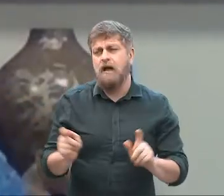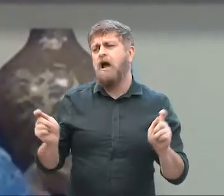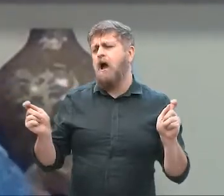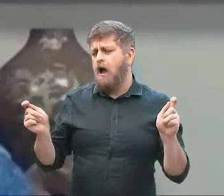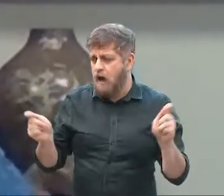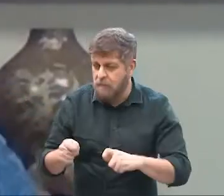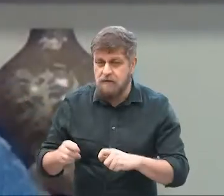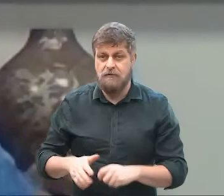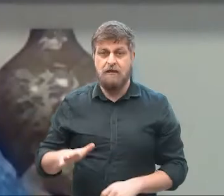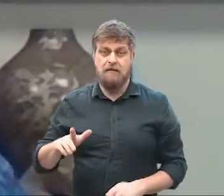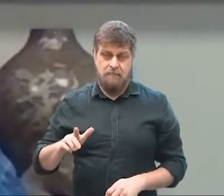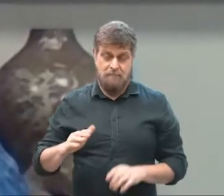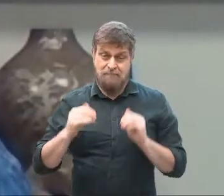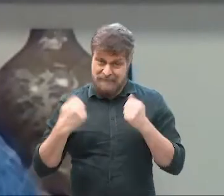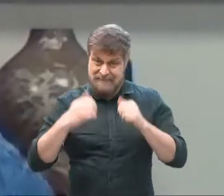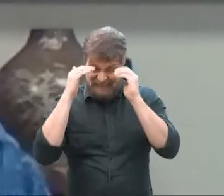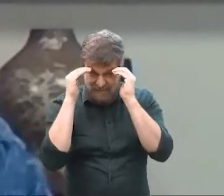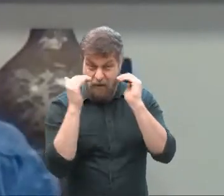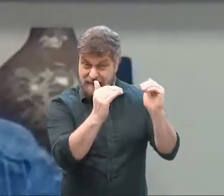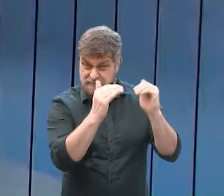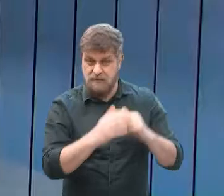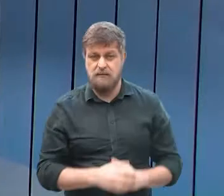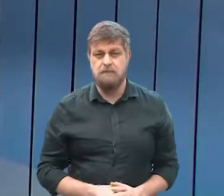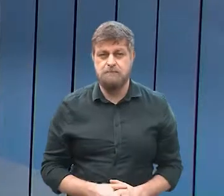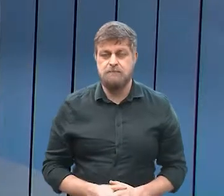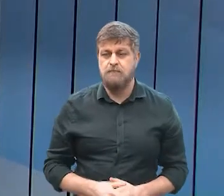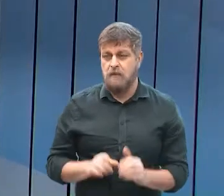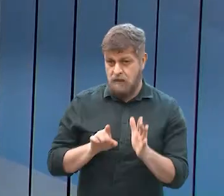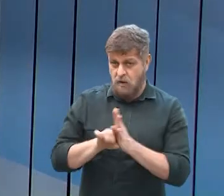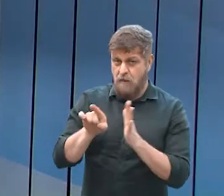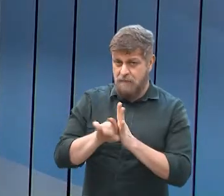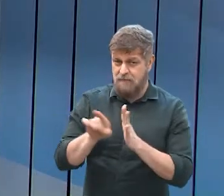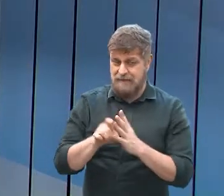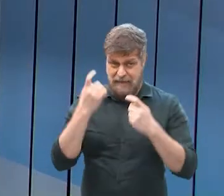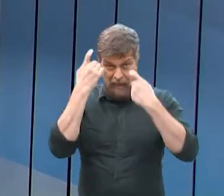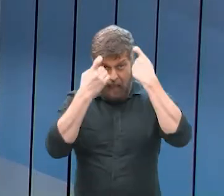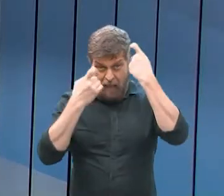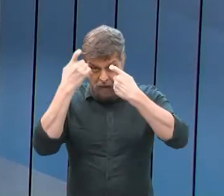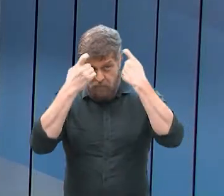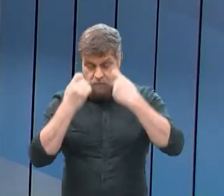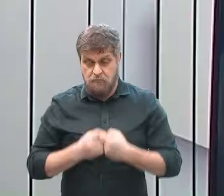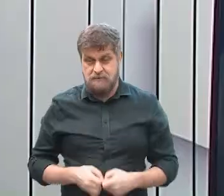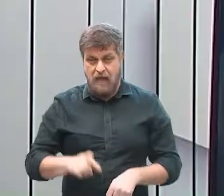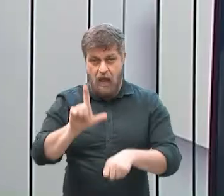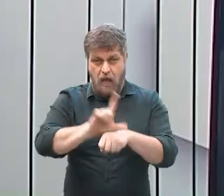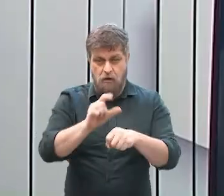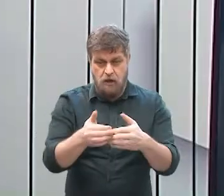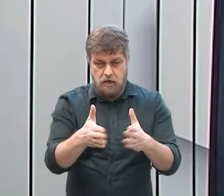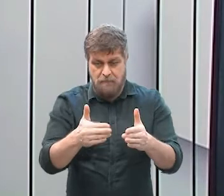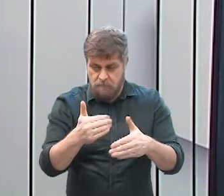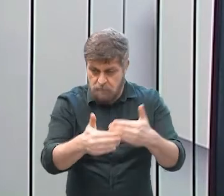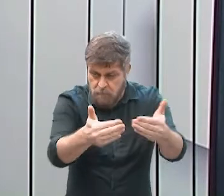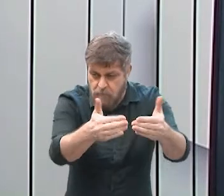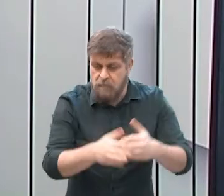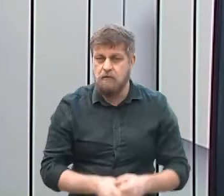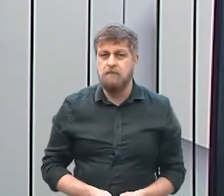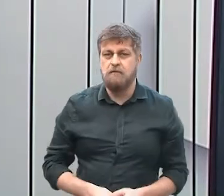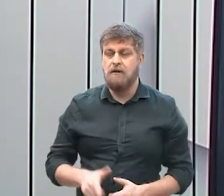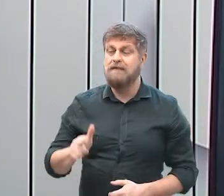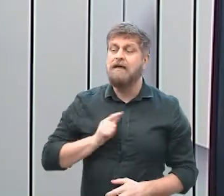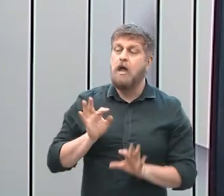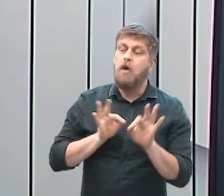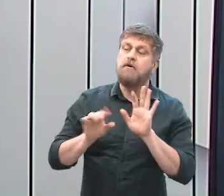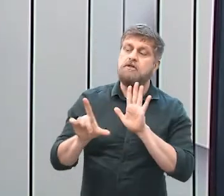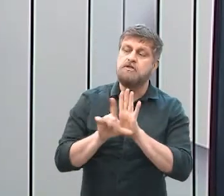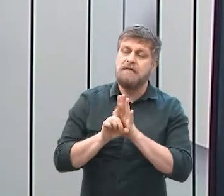possível, respeitando as regras. Sobre essa retomada e essa preocupação que o senhor tem com o setor empresarial, o senhor tem um projeto